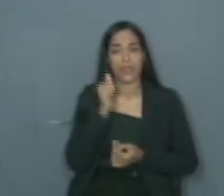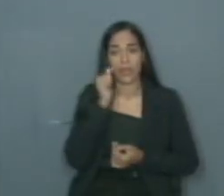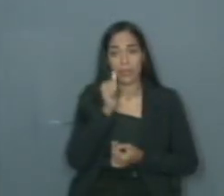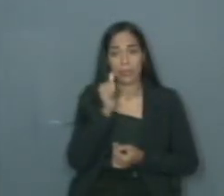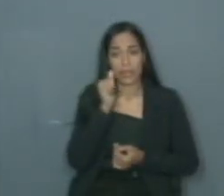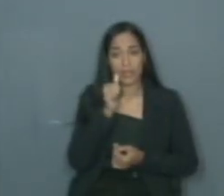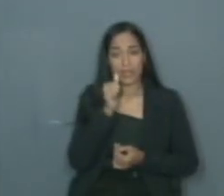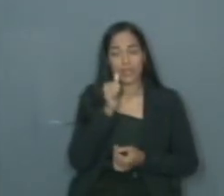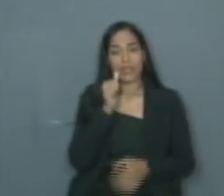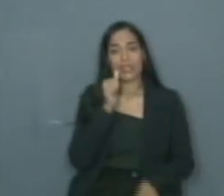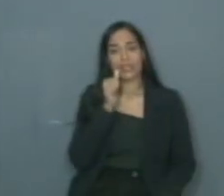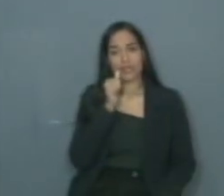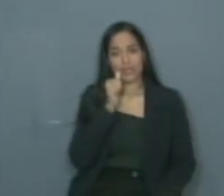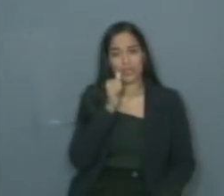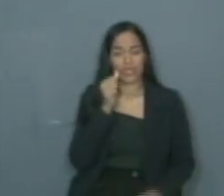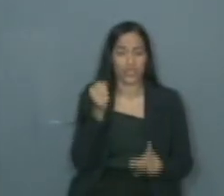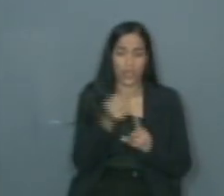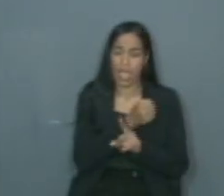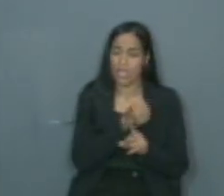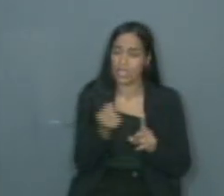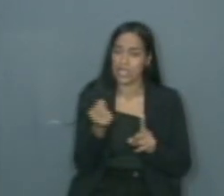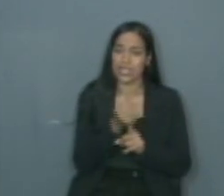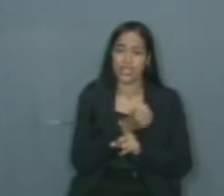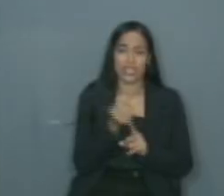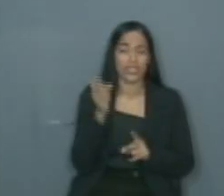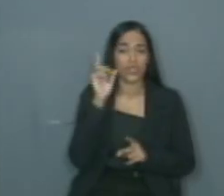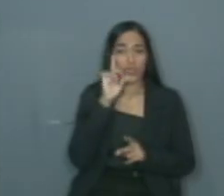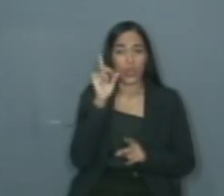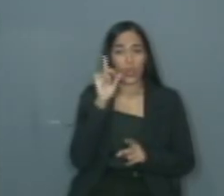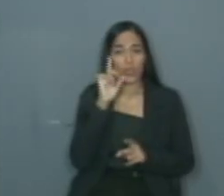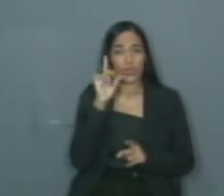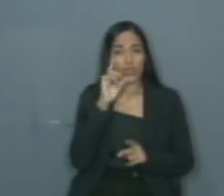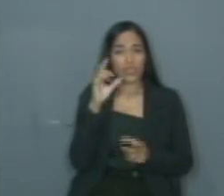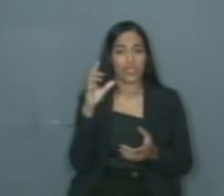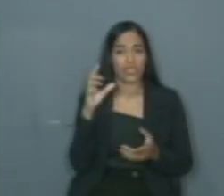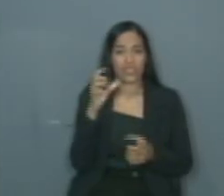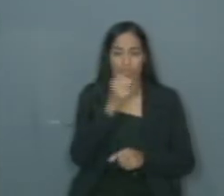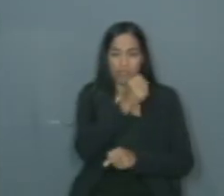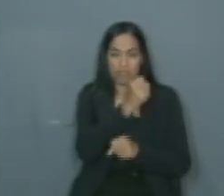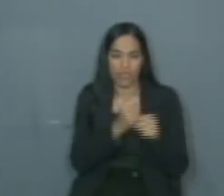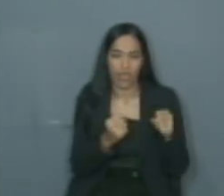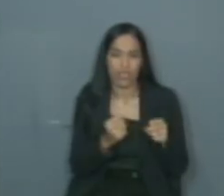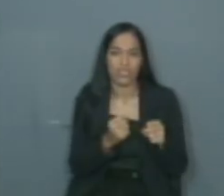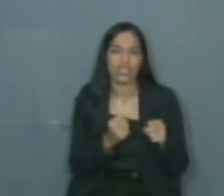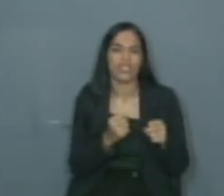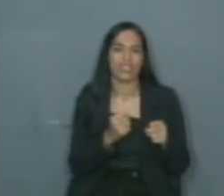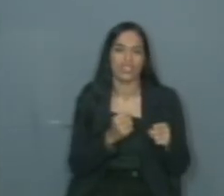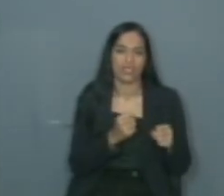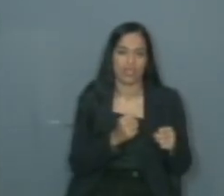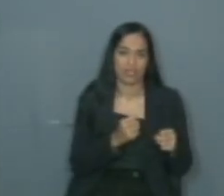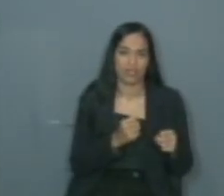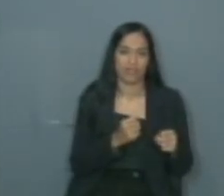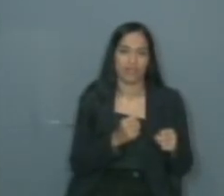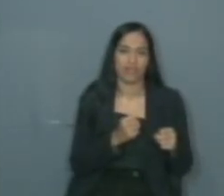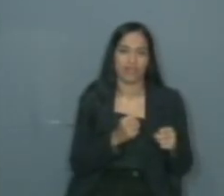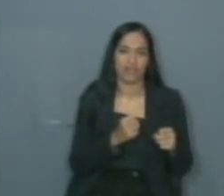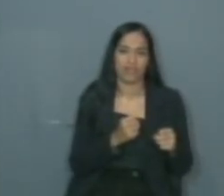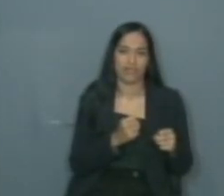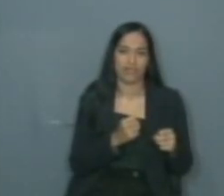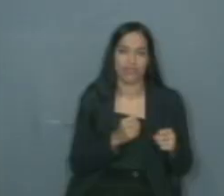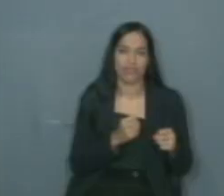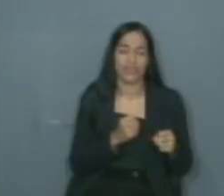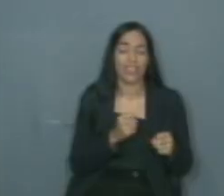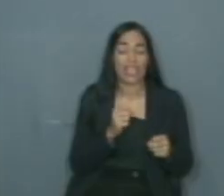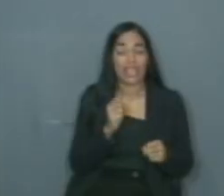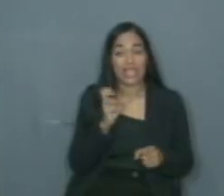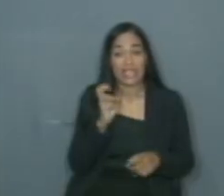Meninas e mulheres são agredidas, são assassinadas, são mortas covardemente a cada 5